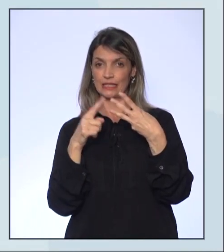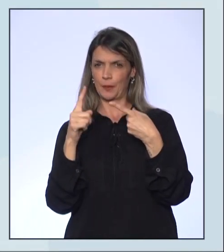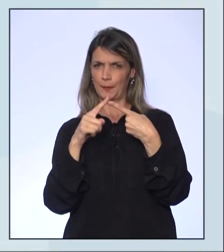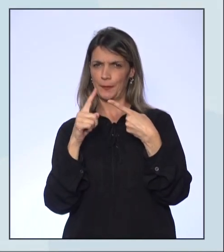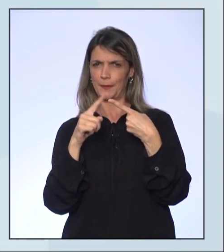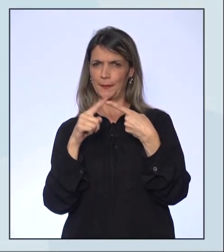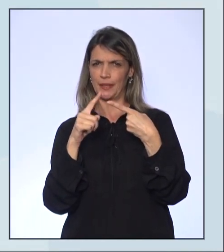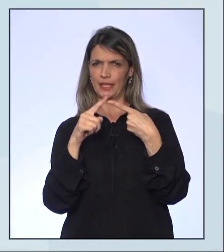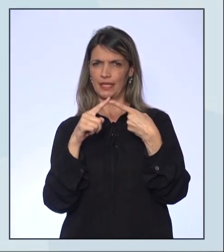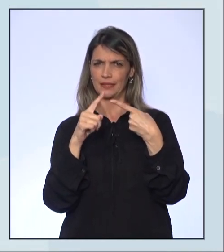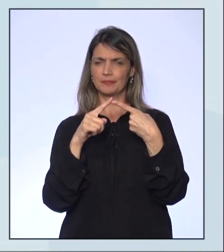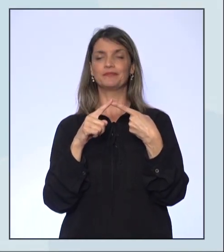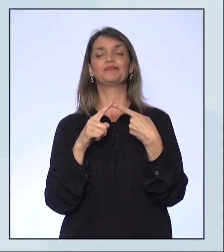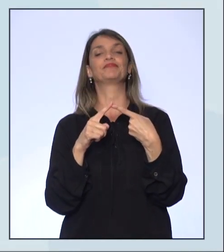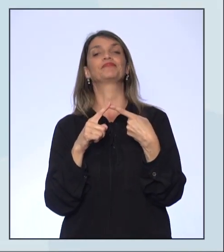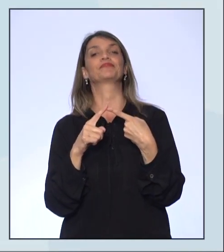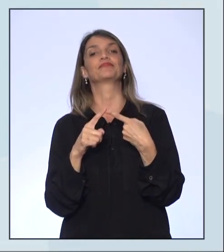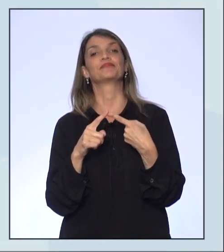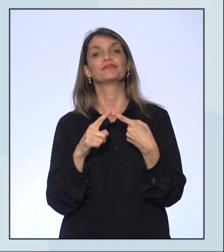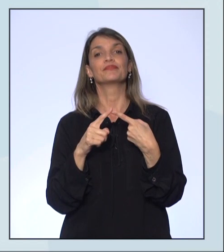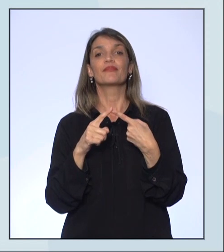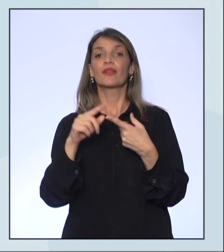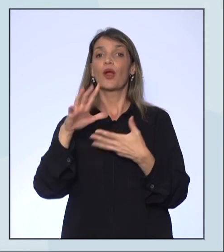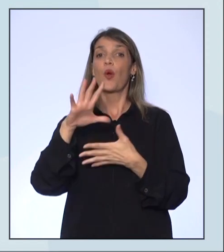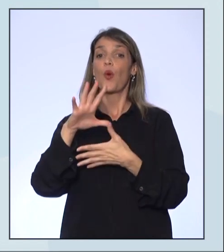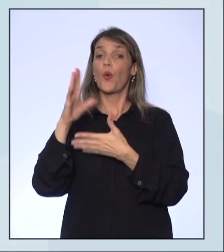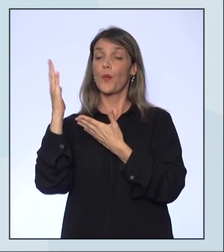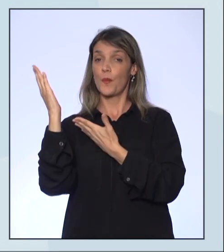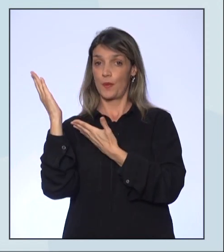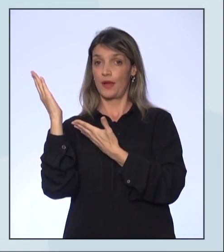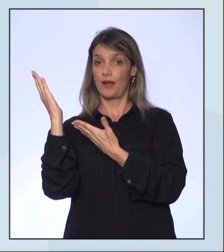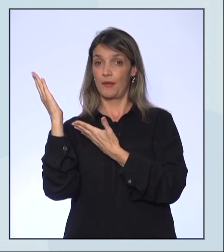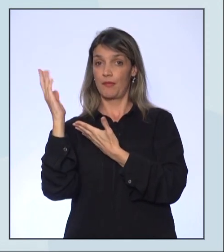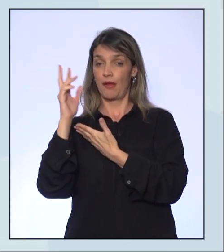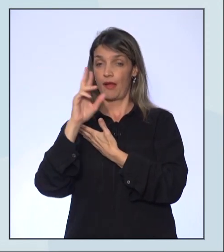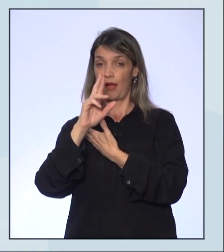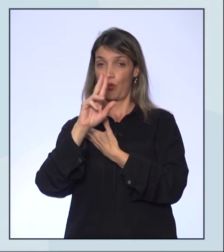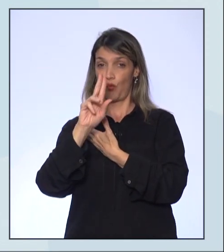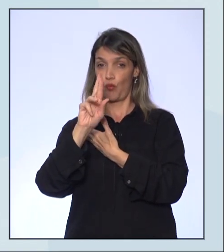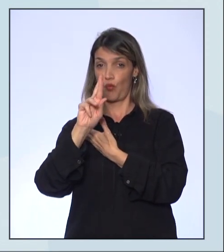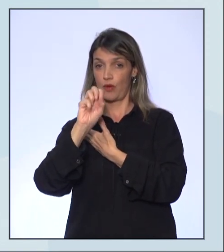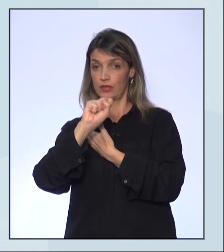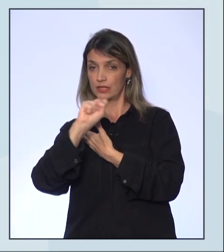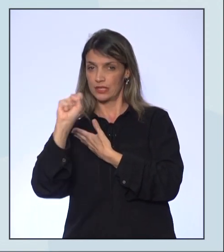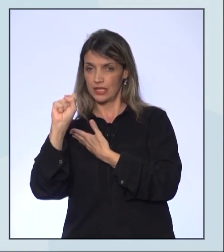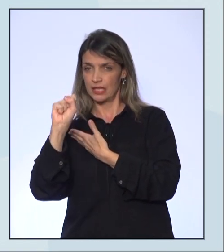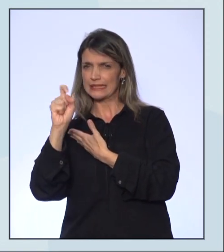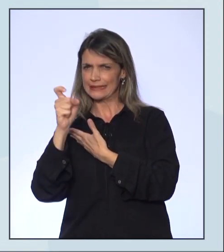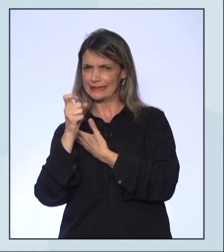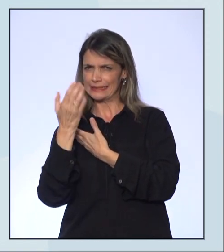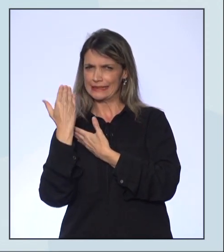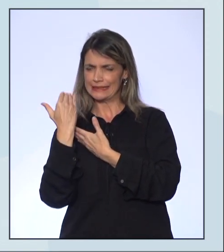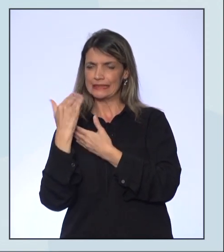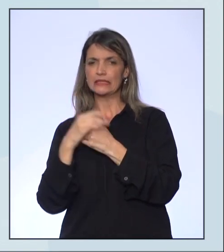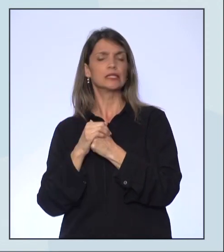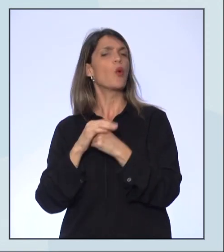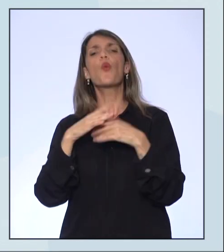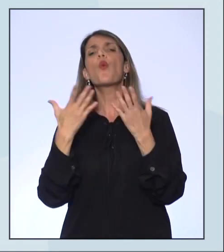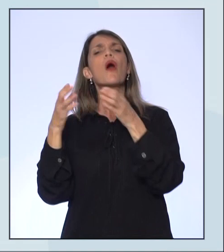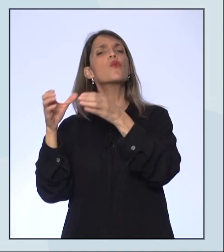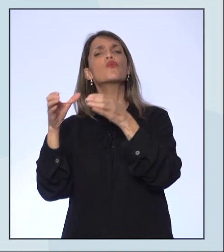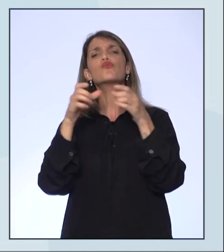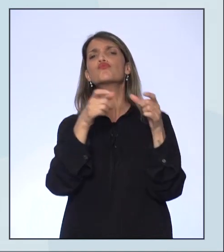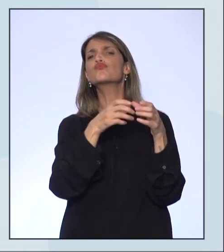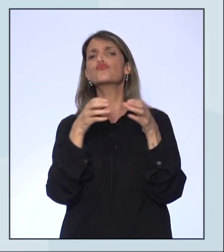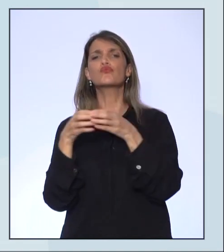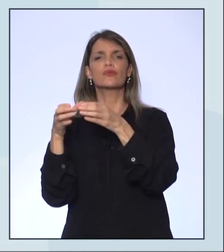primeira, vamos acompanhar aí. No mapa, a Rússia, ex-União Soviética, faz parte de qual grupo?